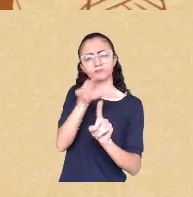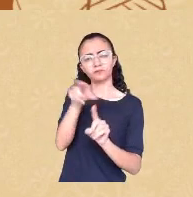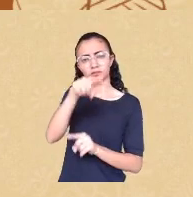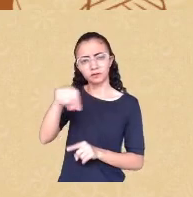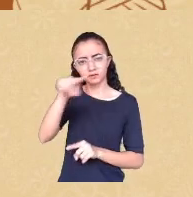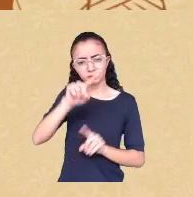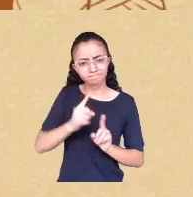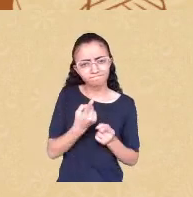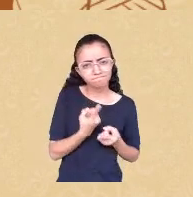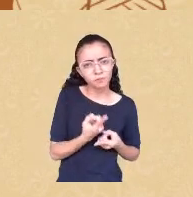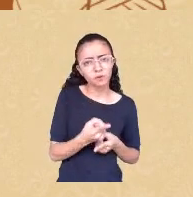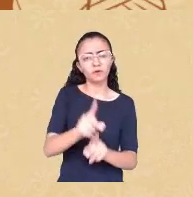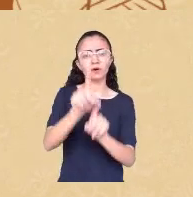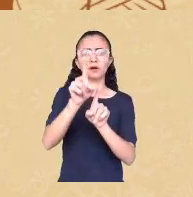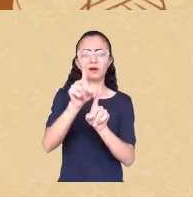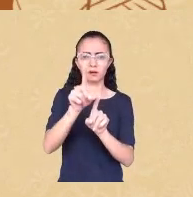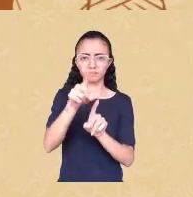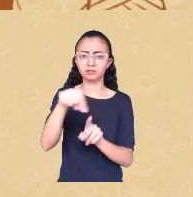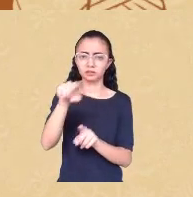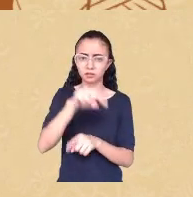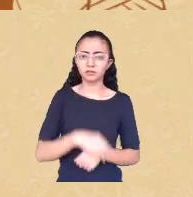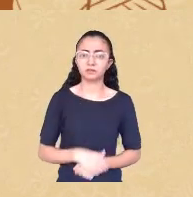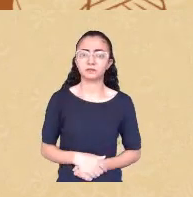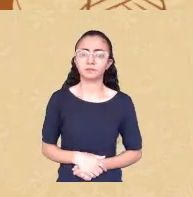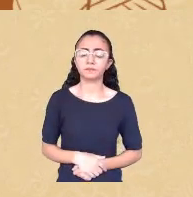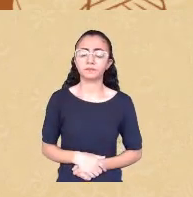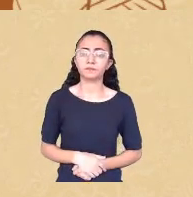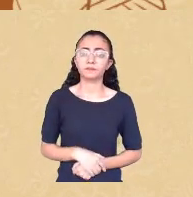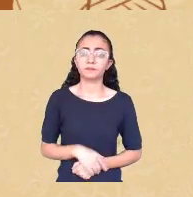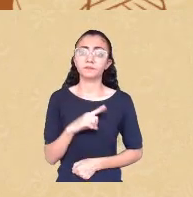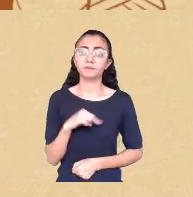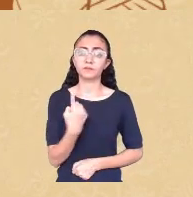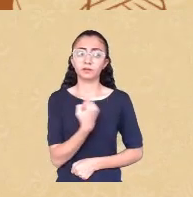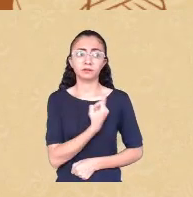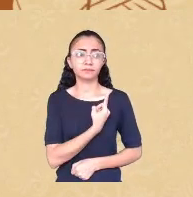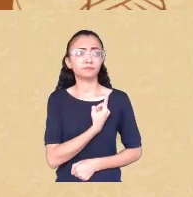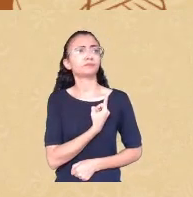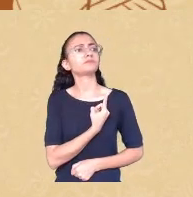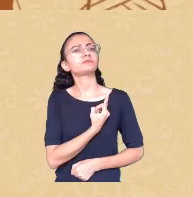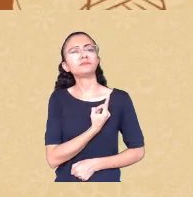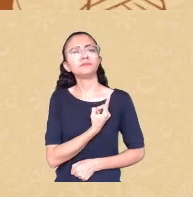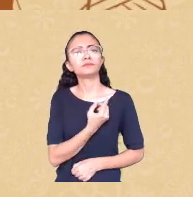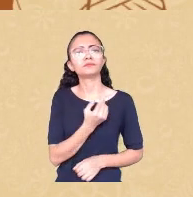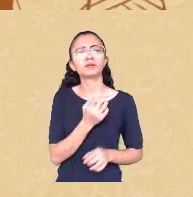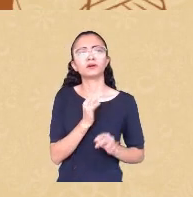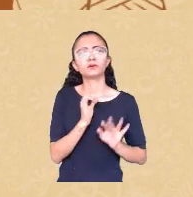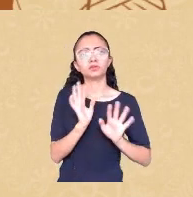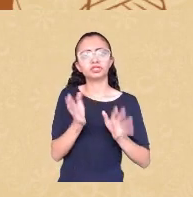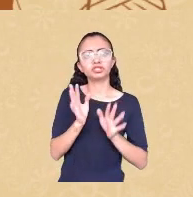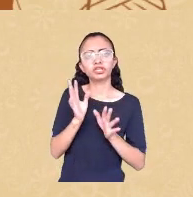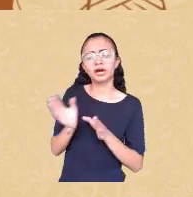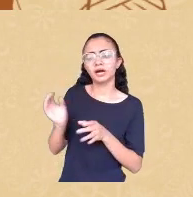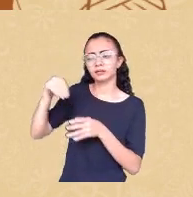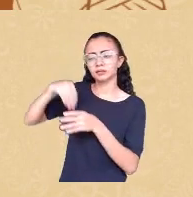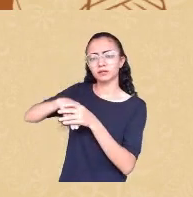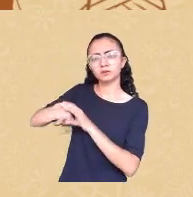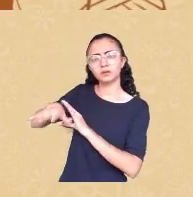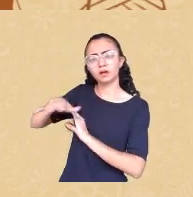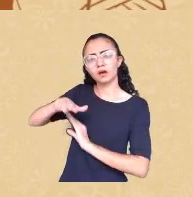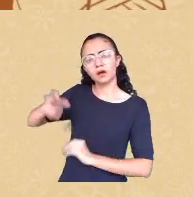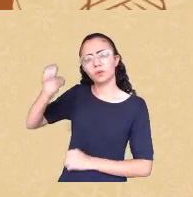reforçar o que a gente já tem aí da indústria cultural, nos dizendo todo dia que está tudo maravilhoso,